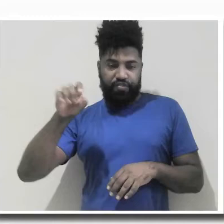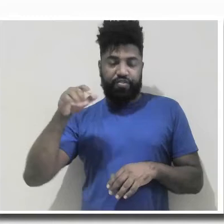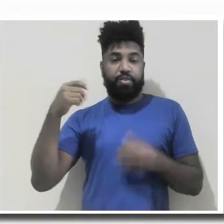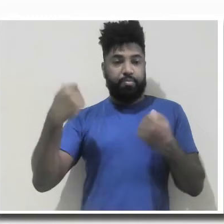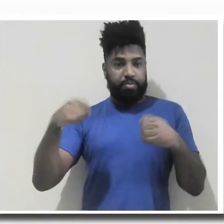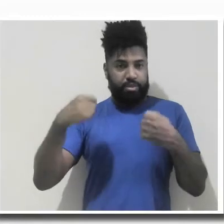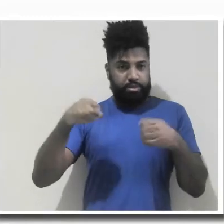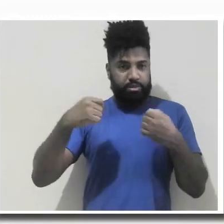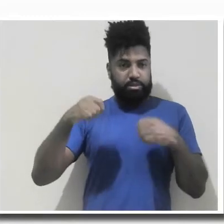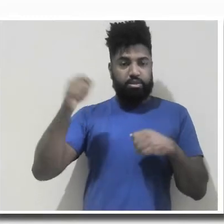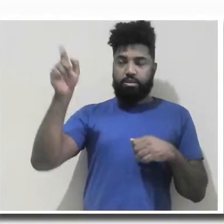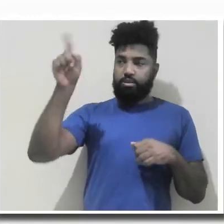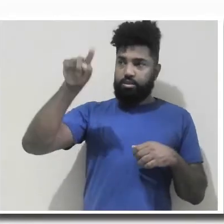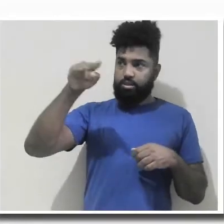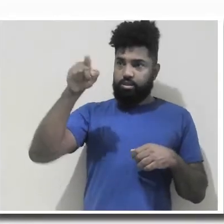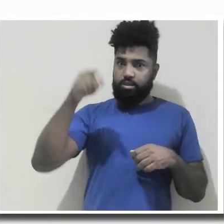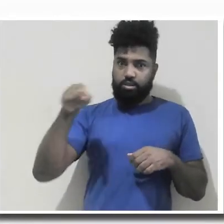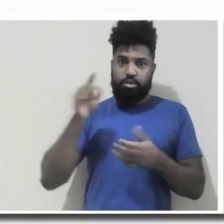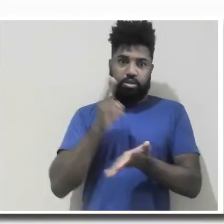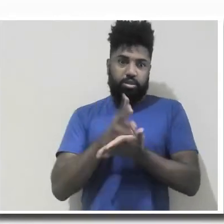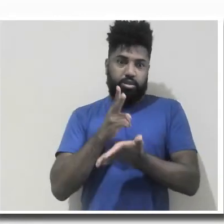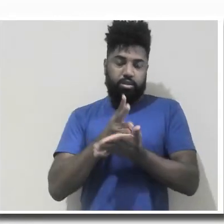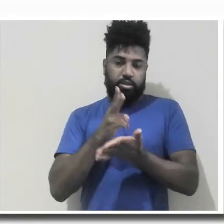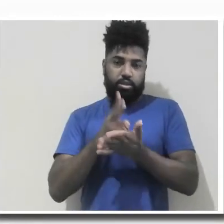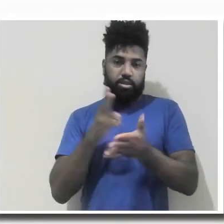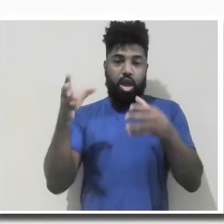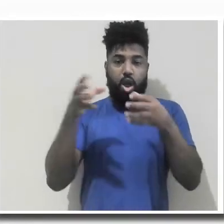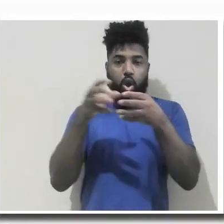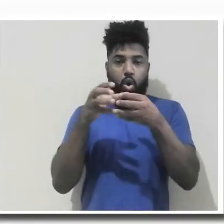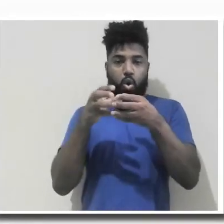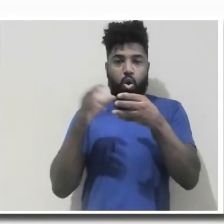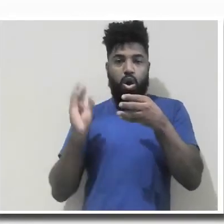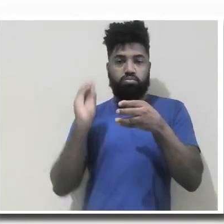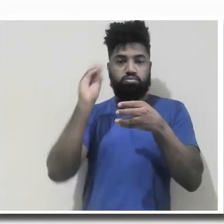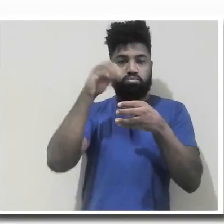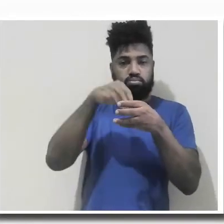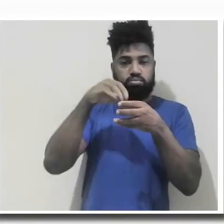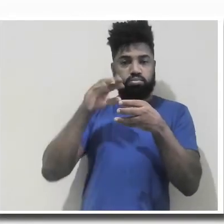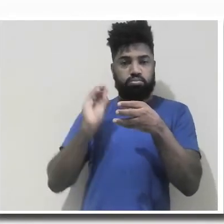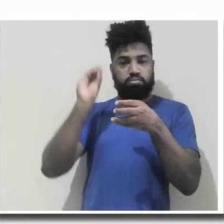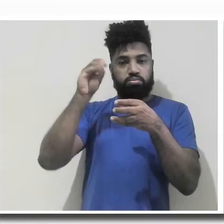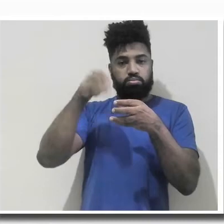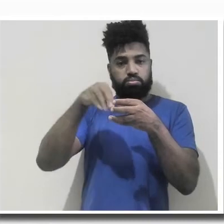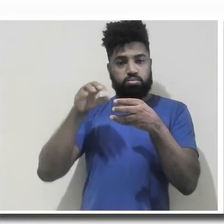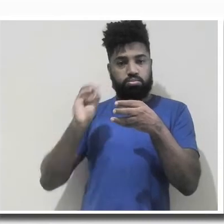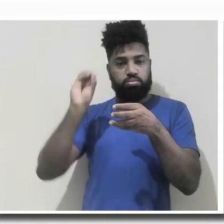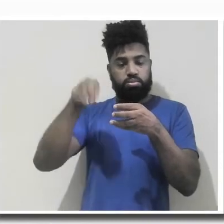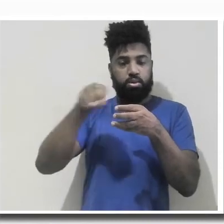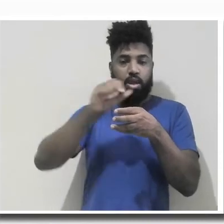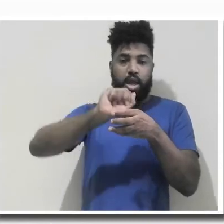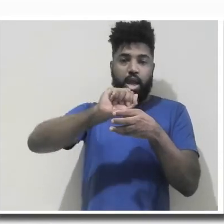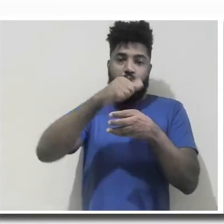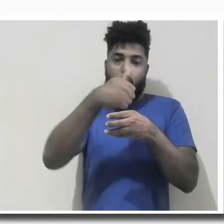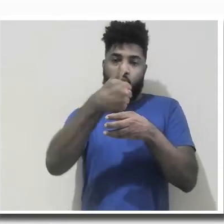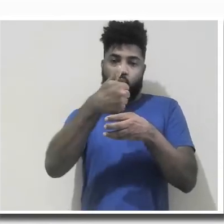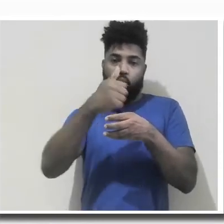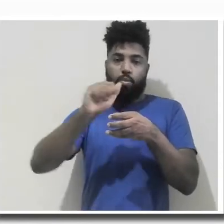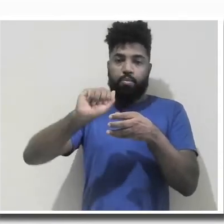os elementos e informar quais são esses elementos. A1,